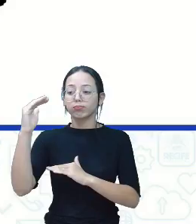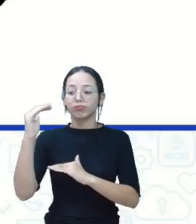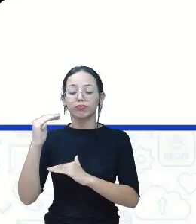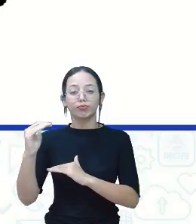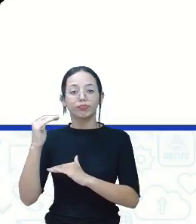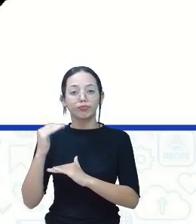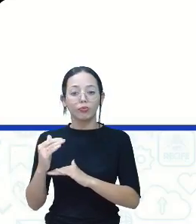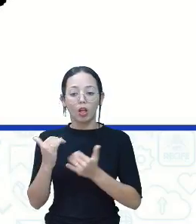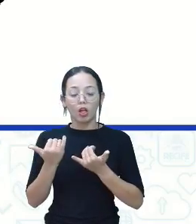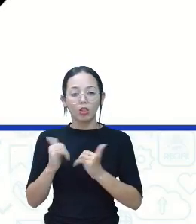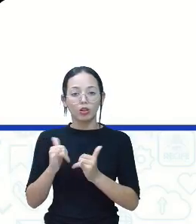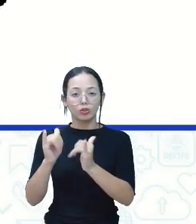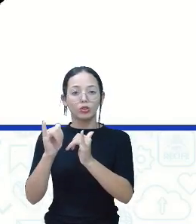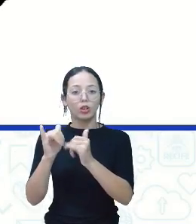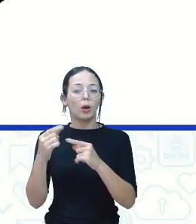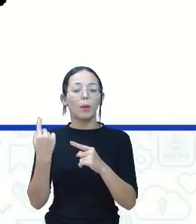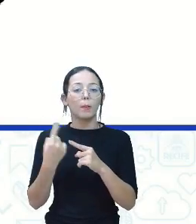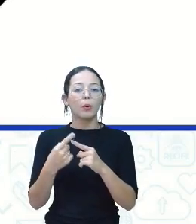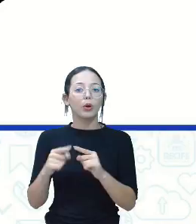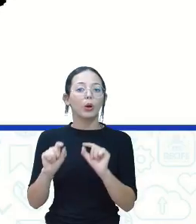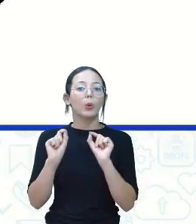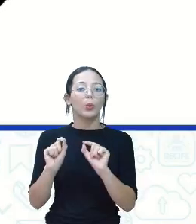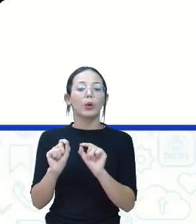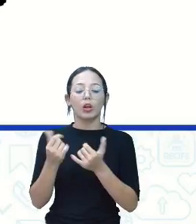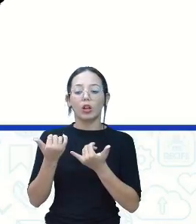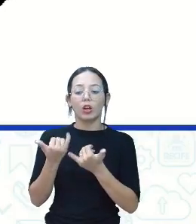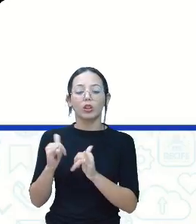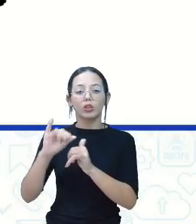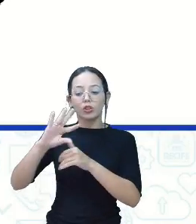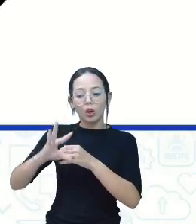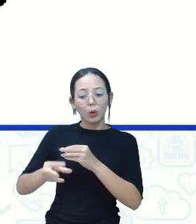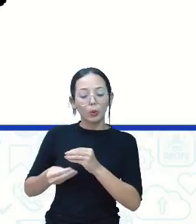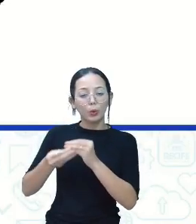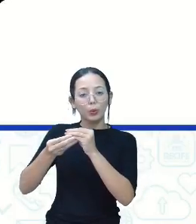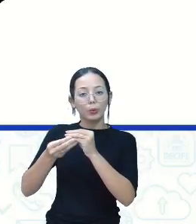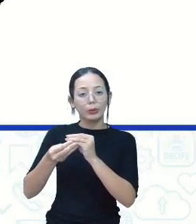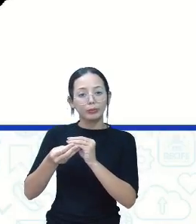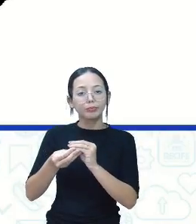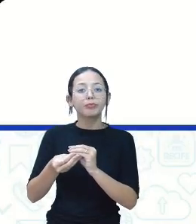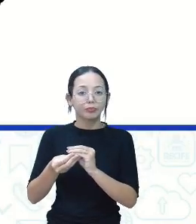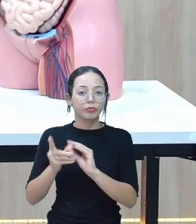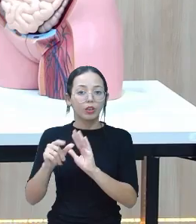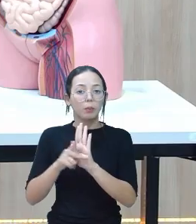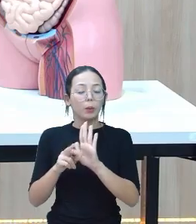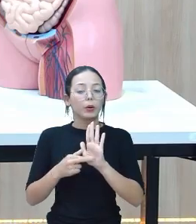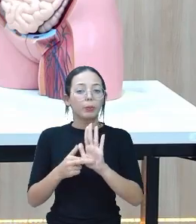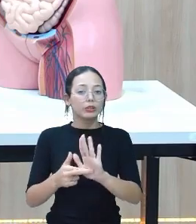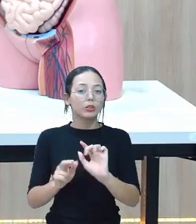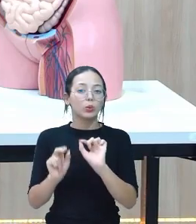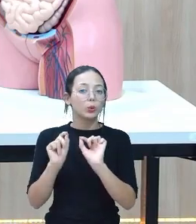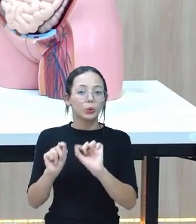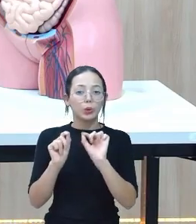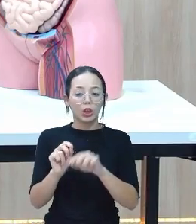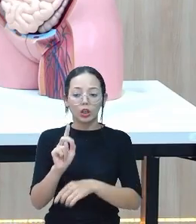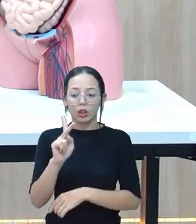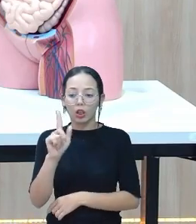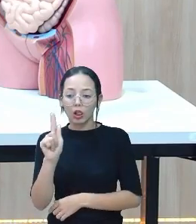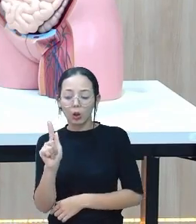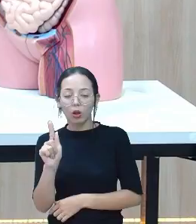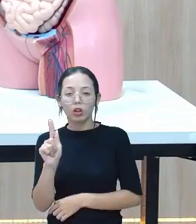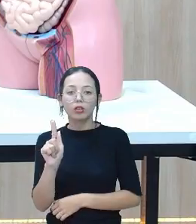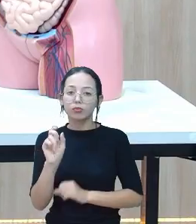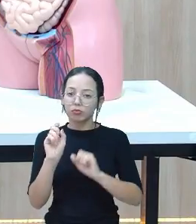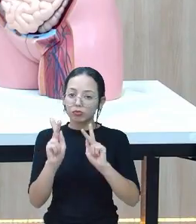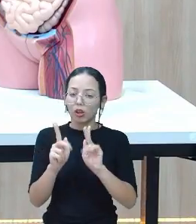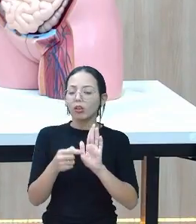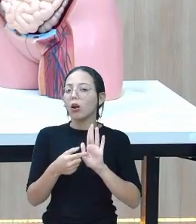de energia, porque é a energia que fica acumulada. Então, aqui ela é representada por quilocaloria.